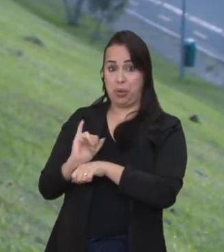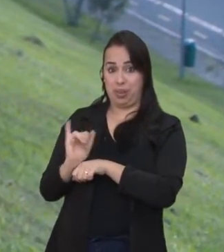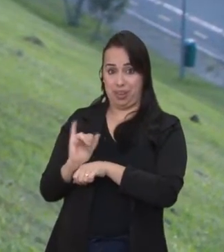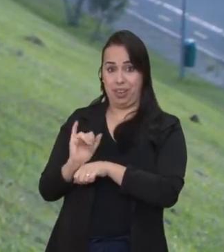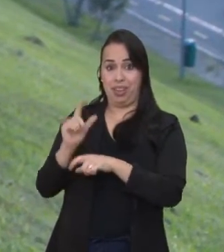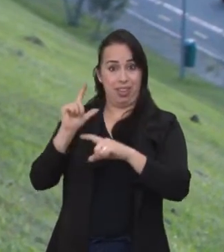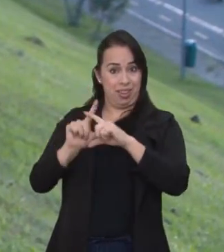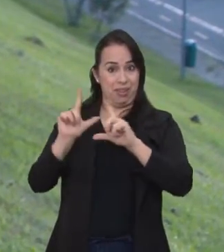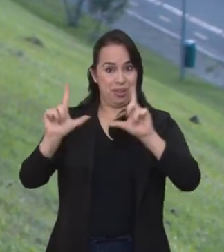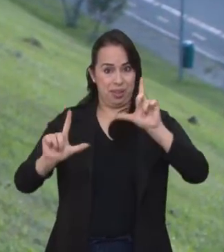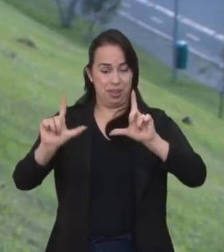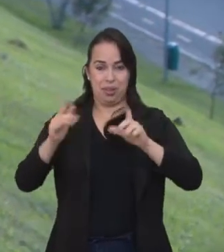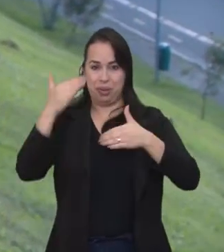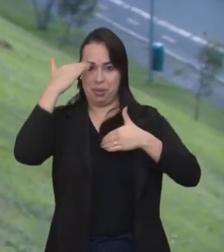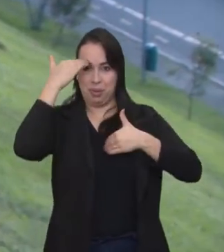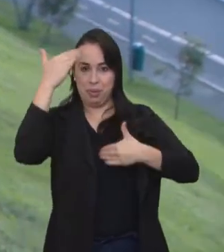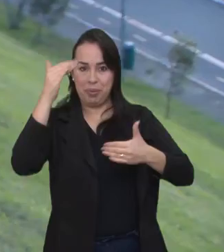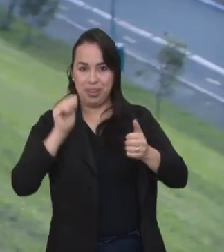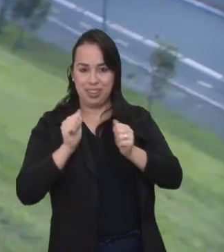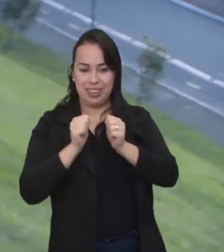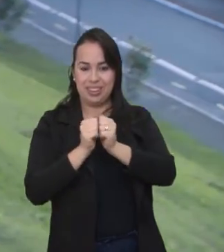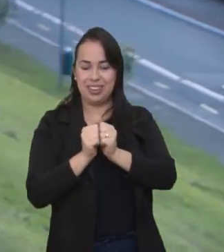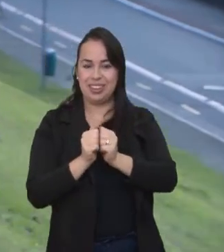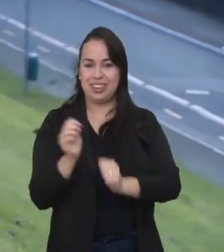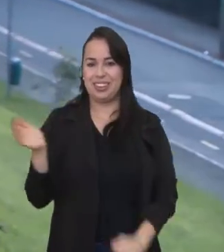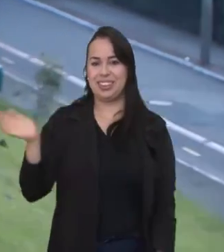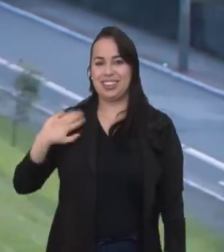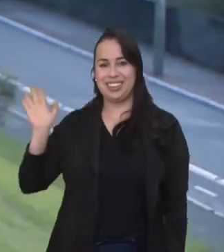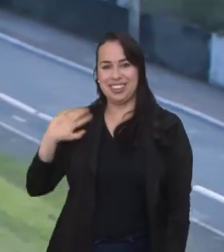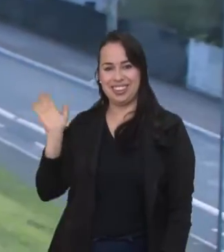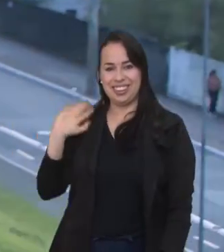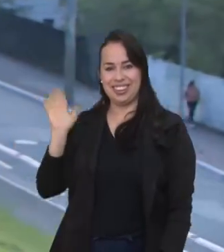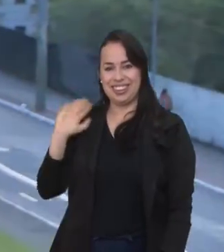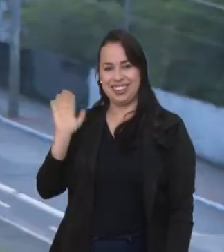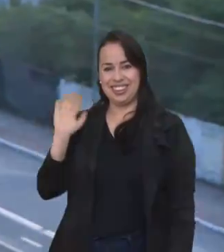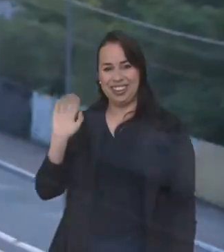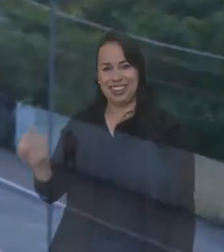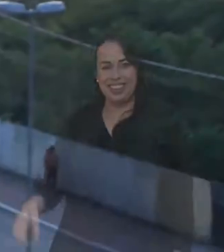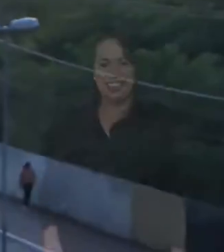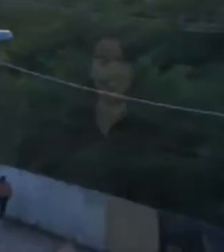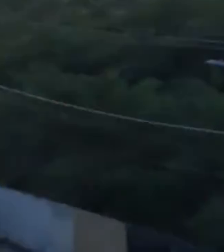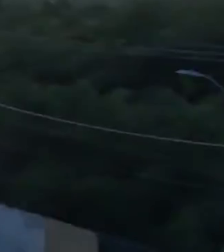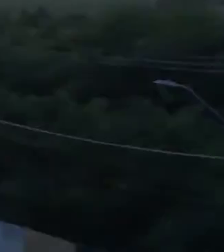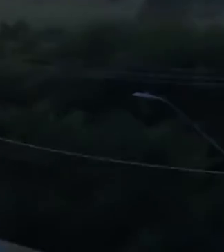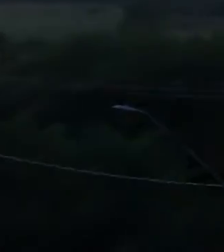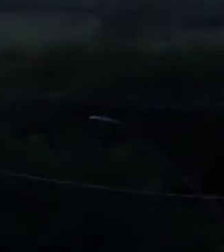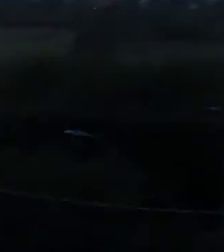YouTube da TV Câmara. Muito obrigada pela sua companhia e até a próxima parada.